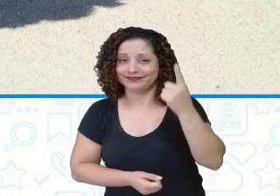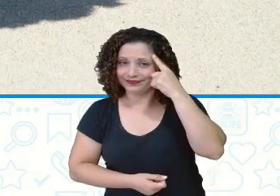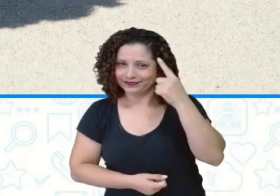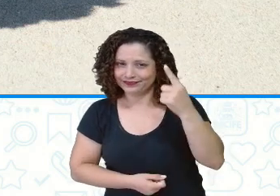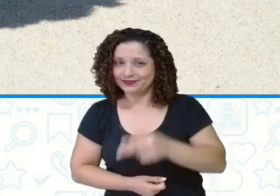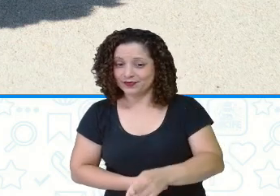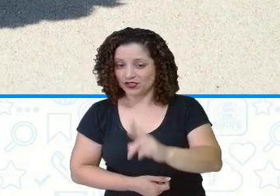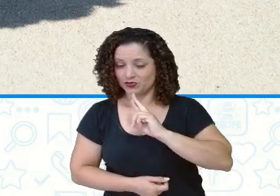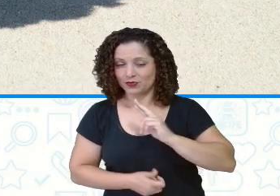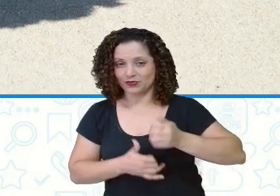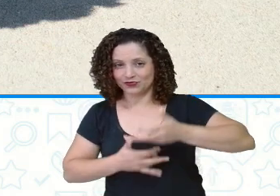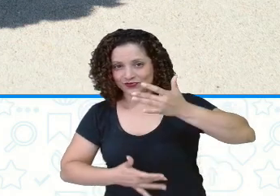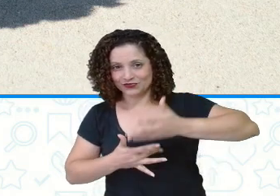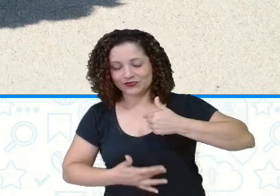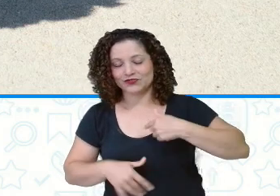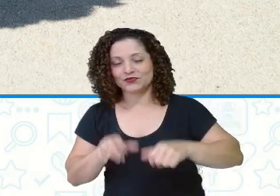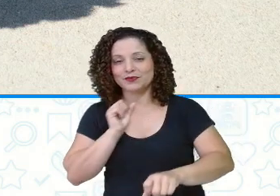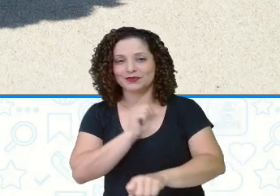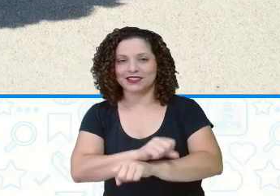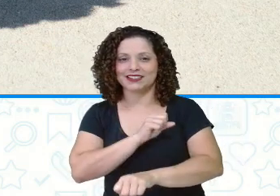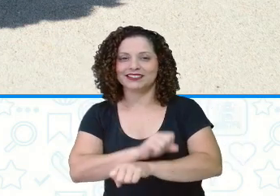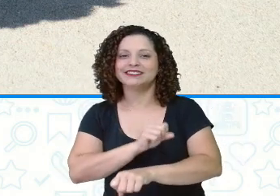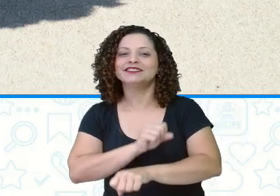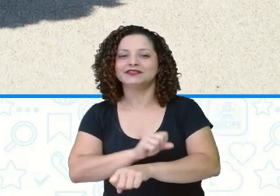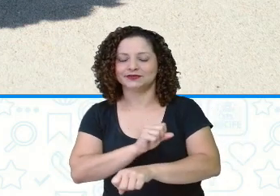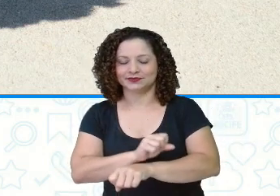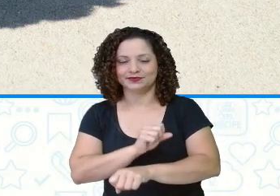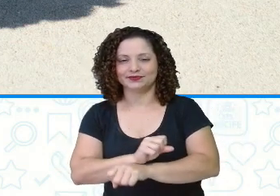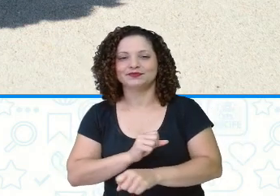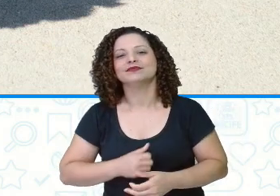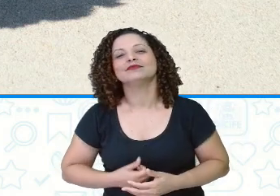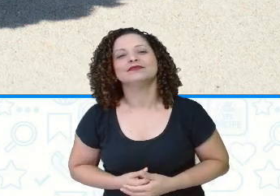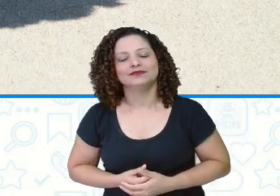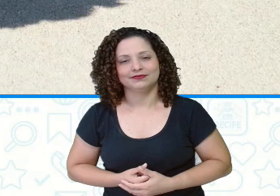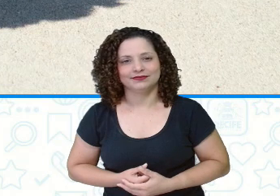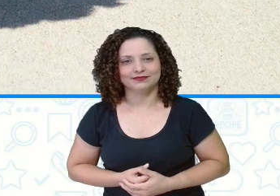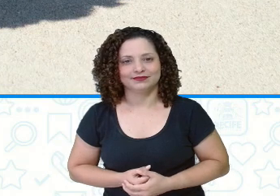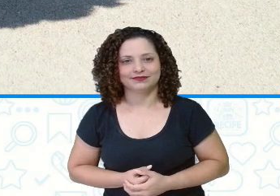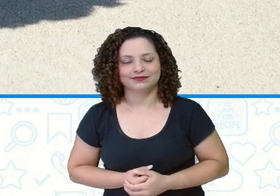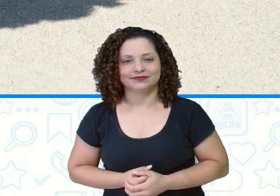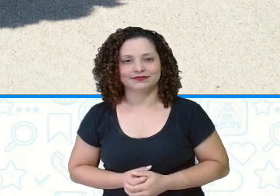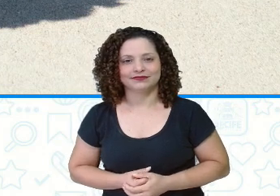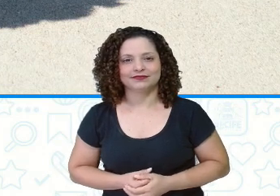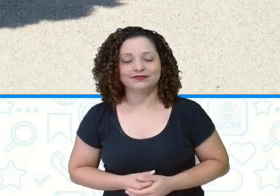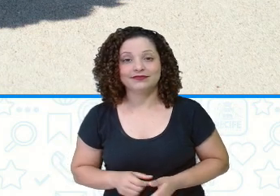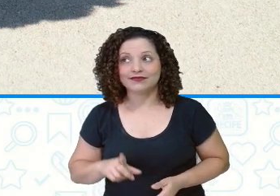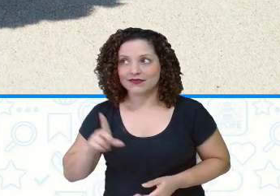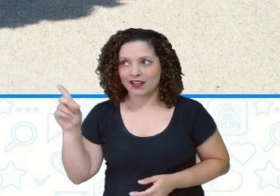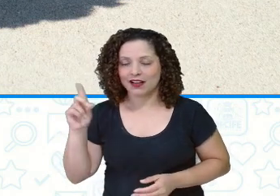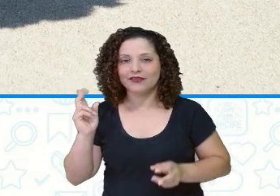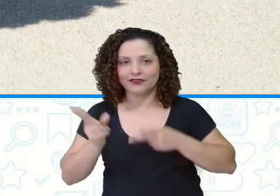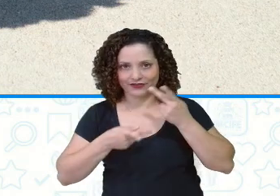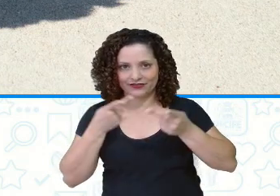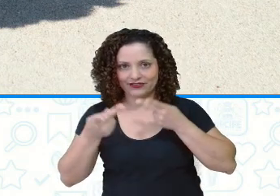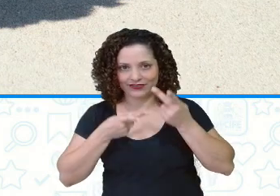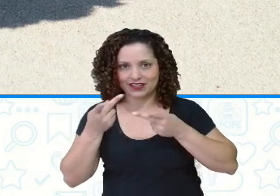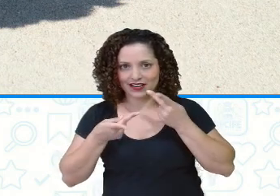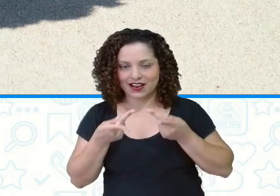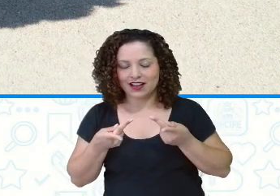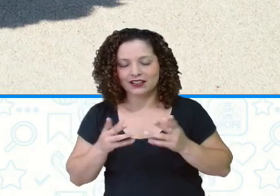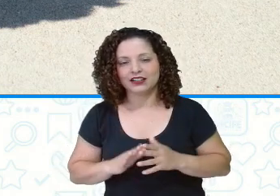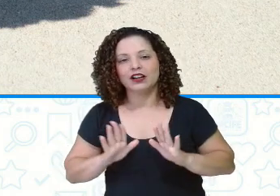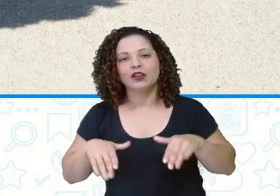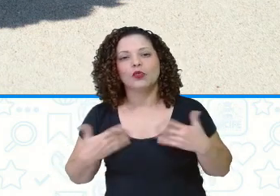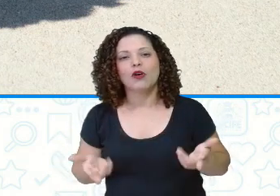me responde, que eu estou aguardando aqui a tua participação com a professora Kátia, tá bom? Então, ela vai dizer para mim aqui. E aí, qual